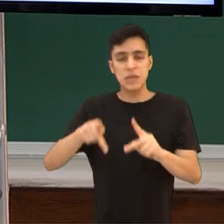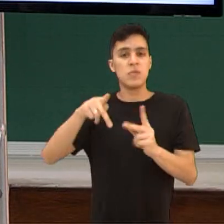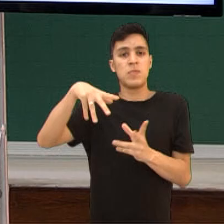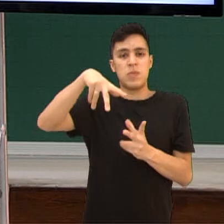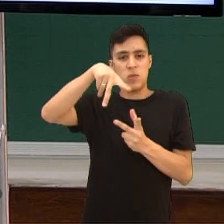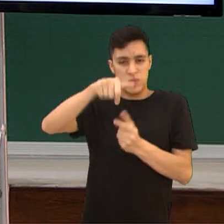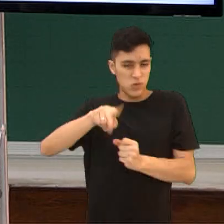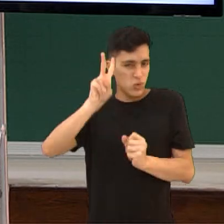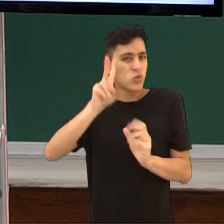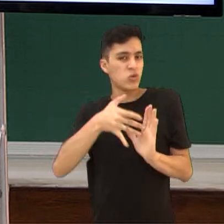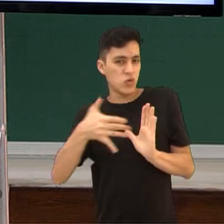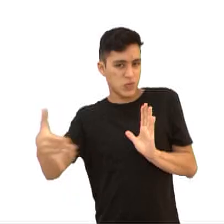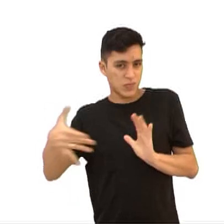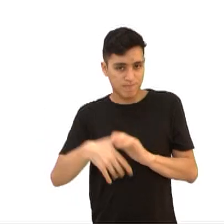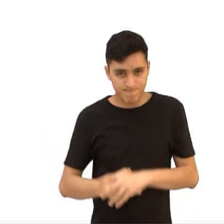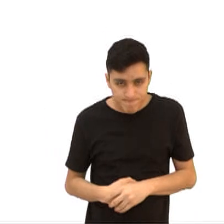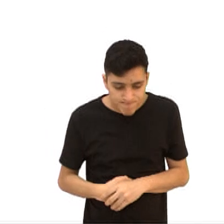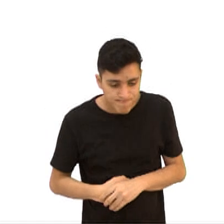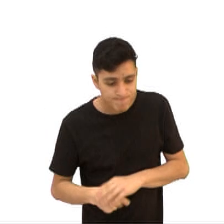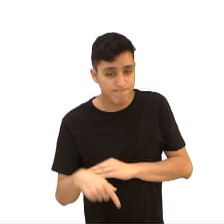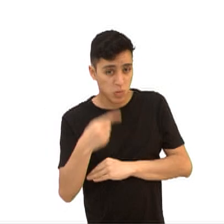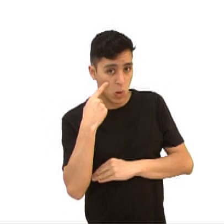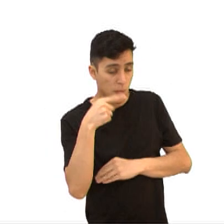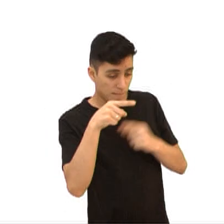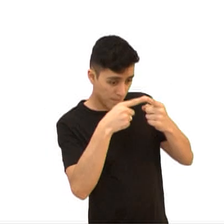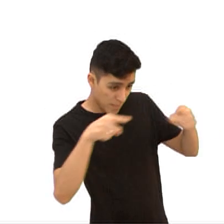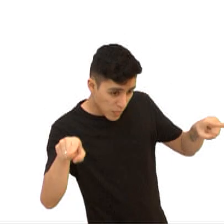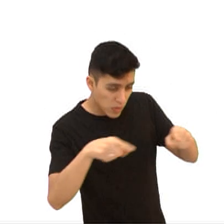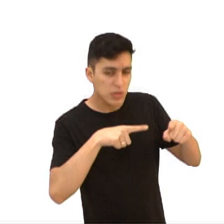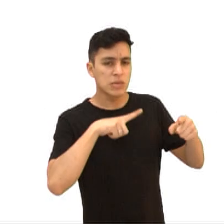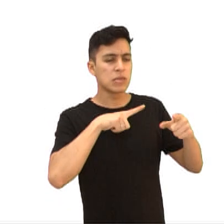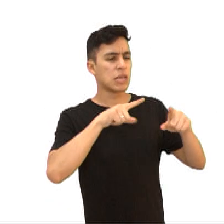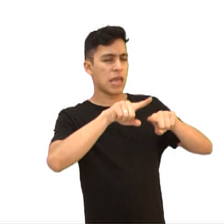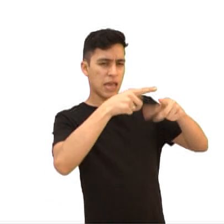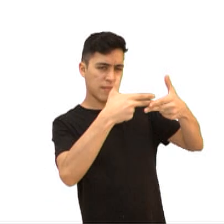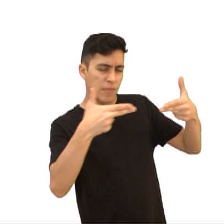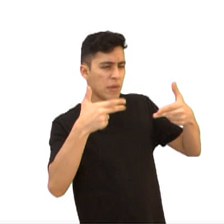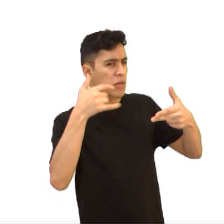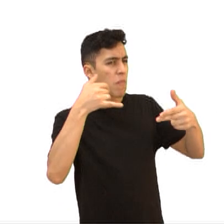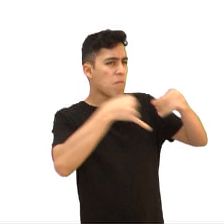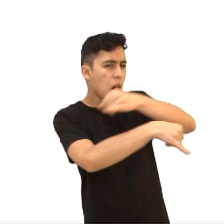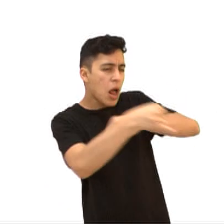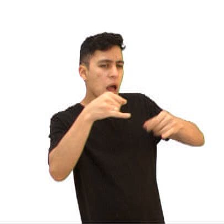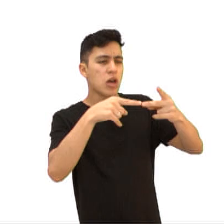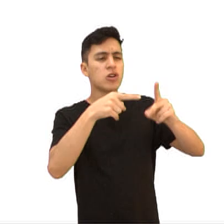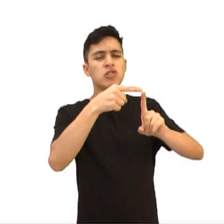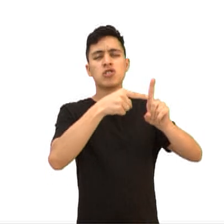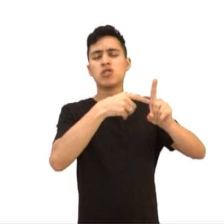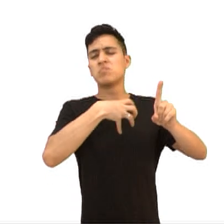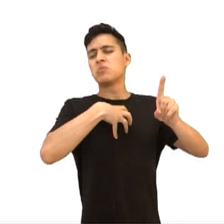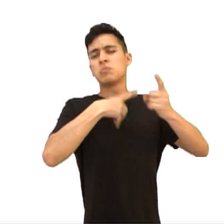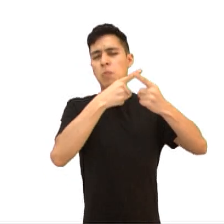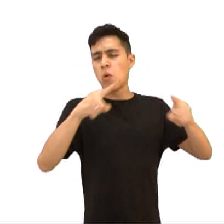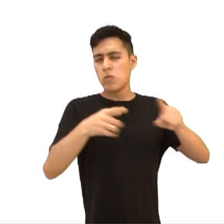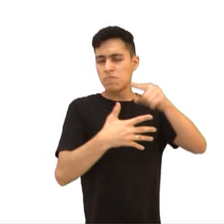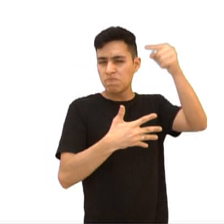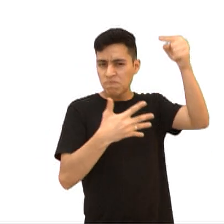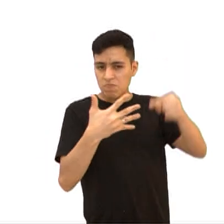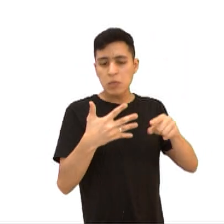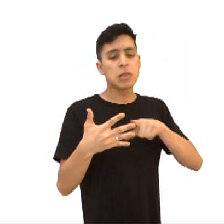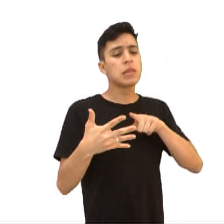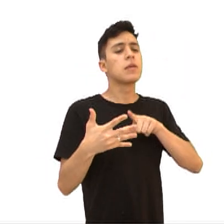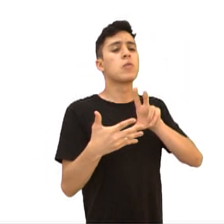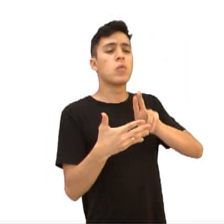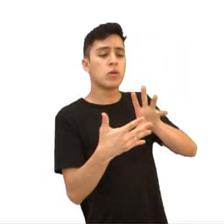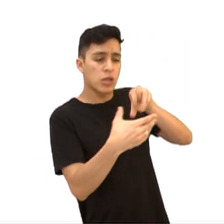pode esquecer isso. Na música, a gente tem inserção de equipamentos eletrônicos, o advento dos estilos musicais, que utilizam esses